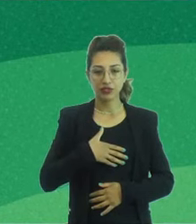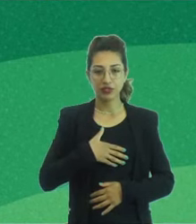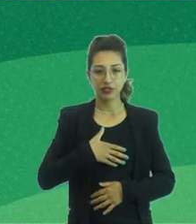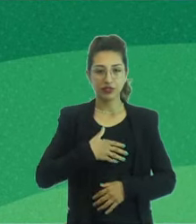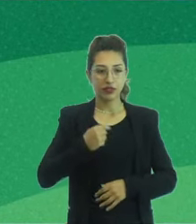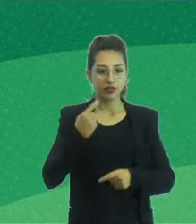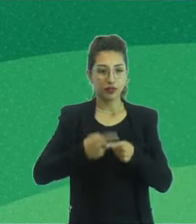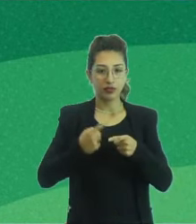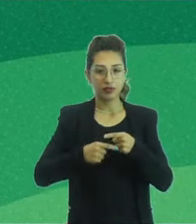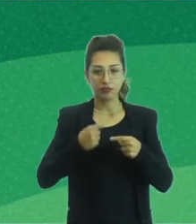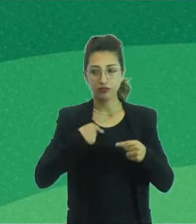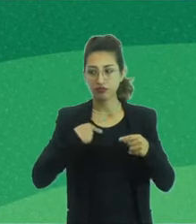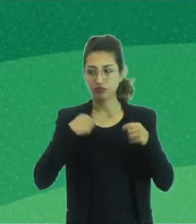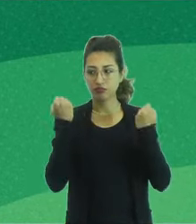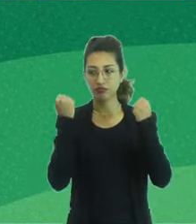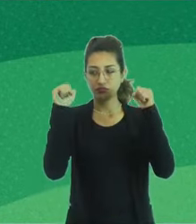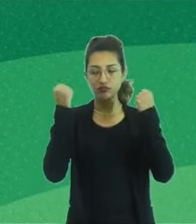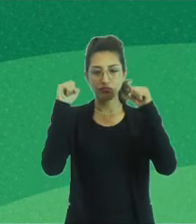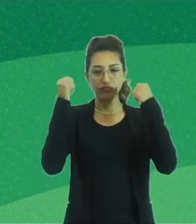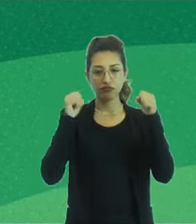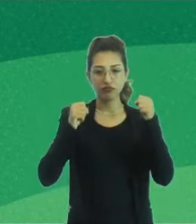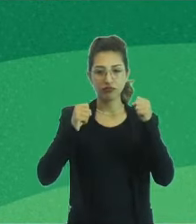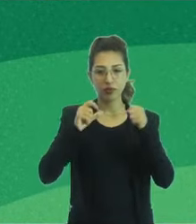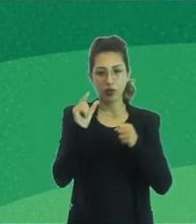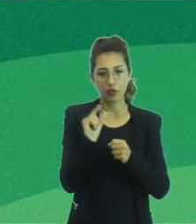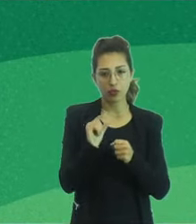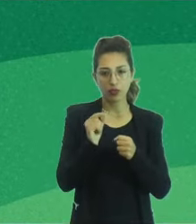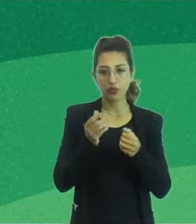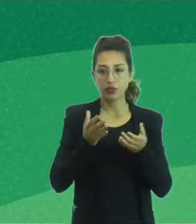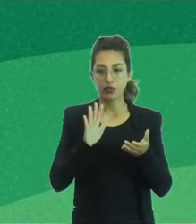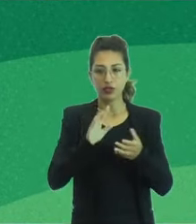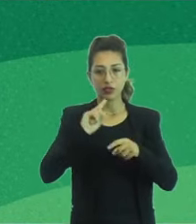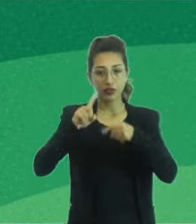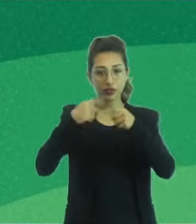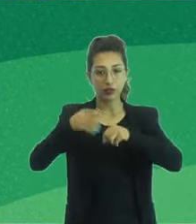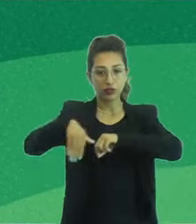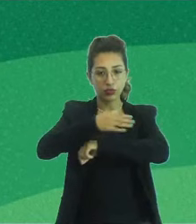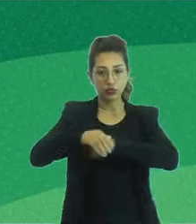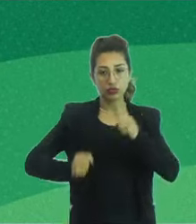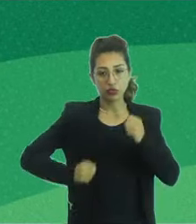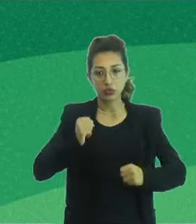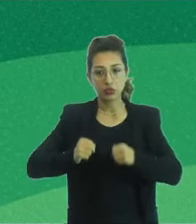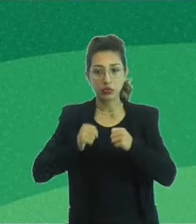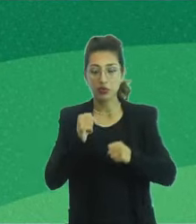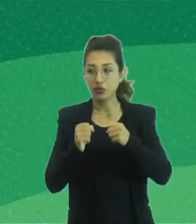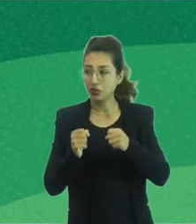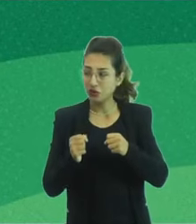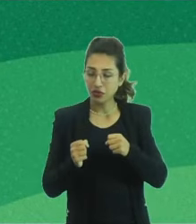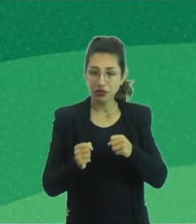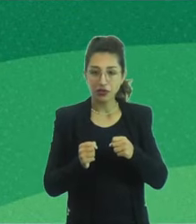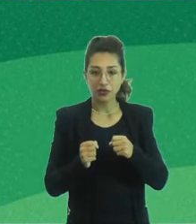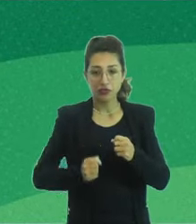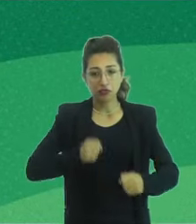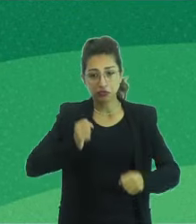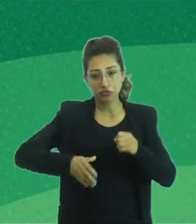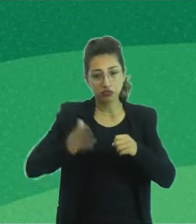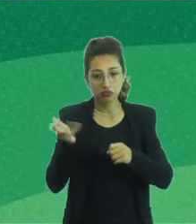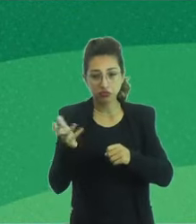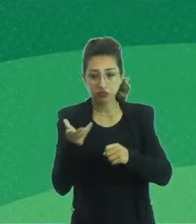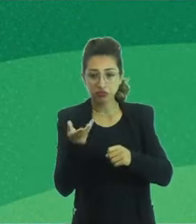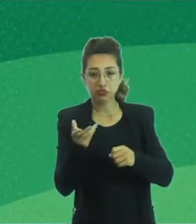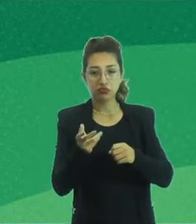correndo assim né tipo super legal não tava correndo tipo assim eu demônio atrás de mim então tipo vamos vamos vamos